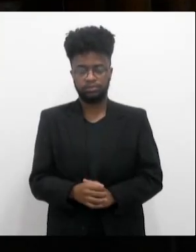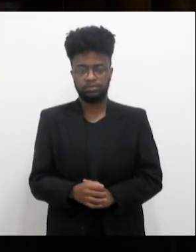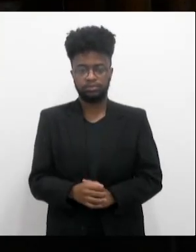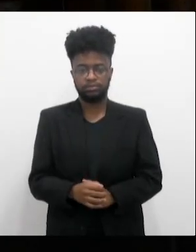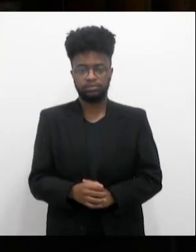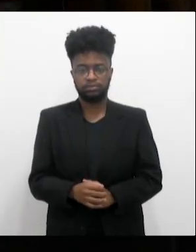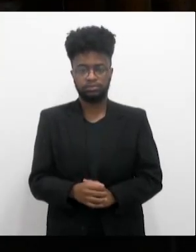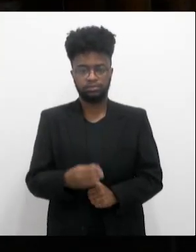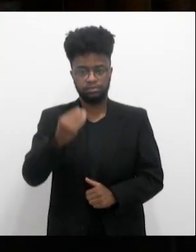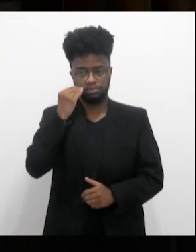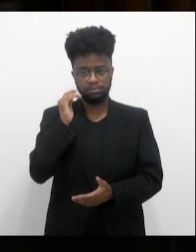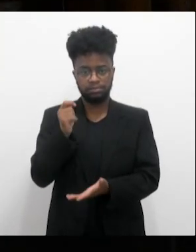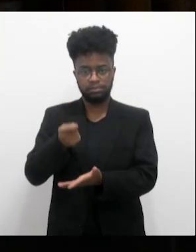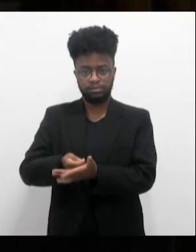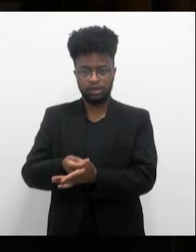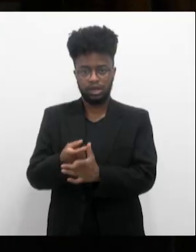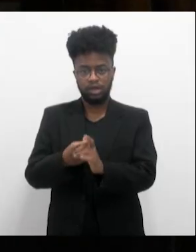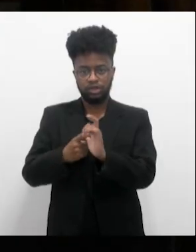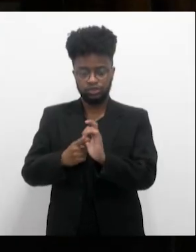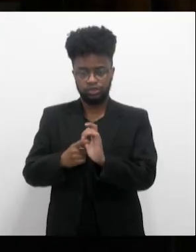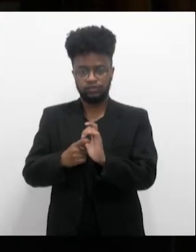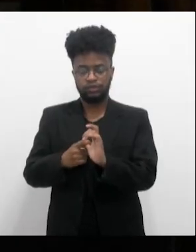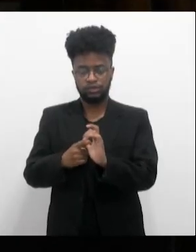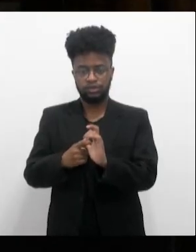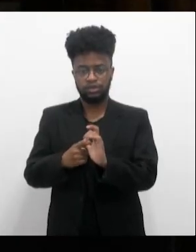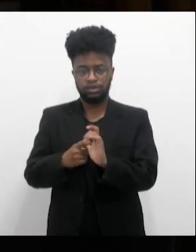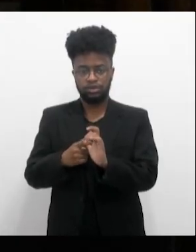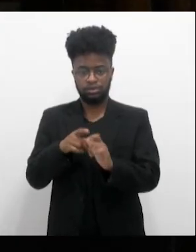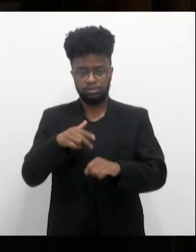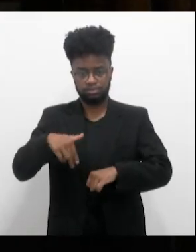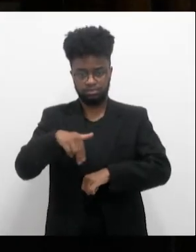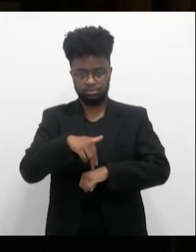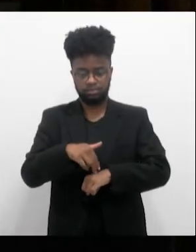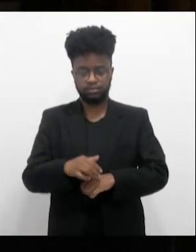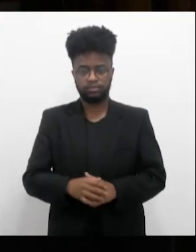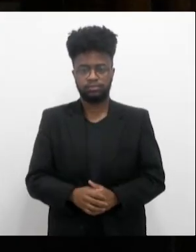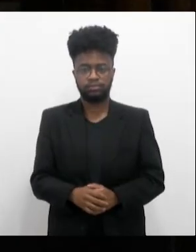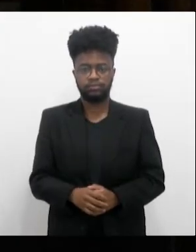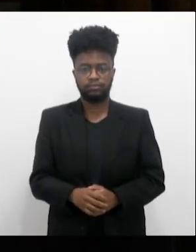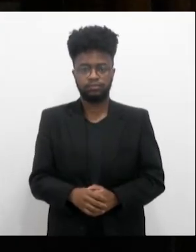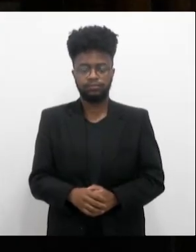para pagar o serviço da dívida com a União.